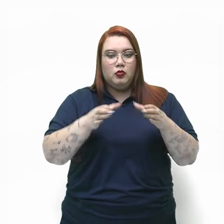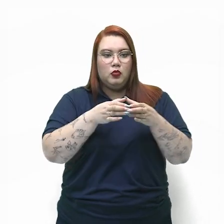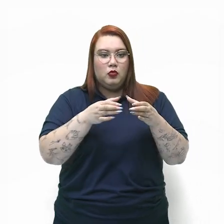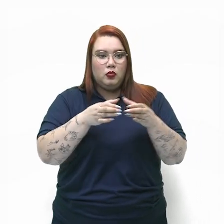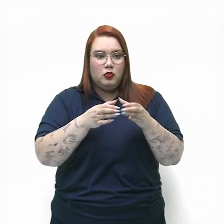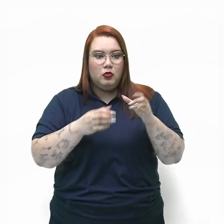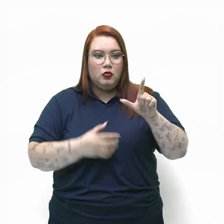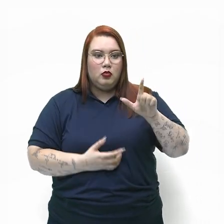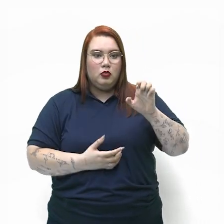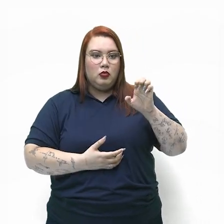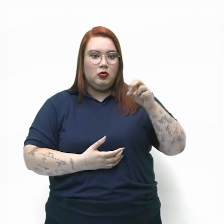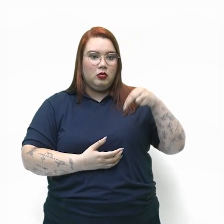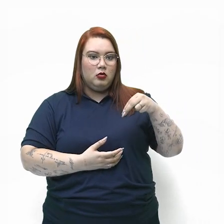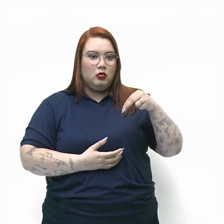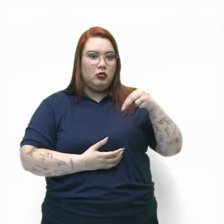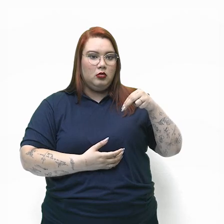do